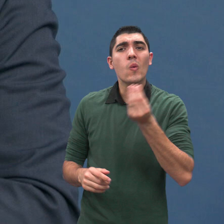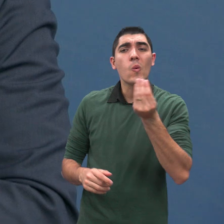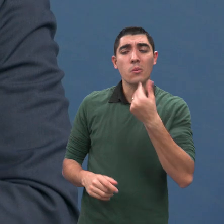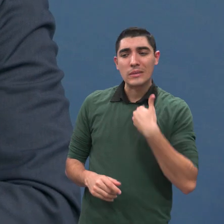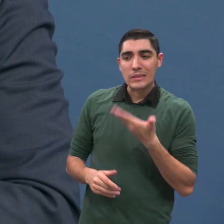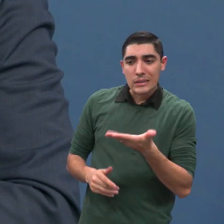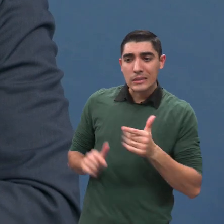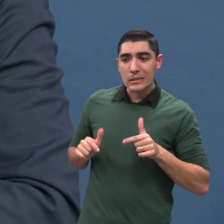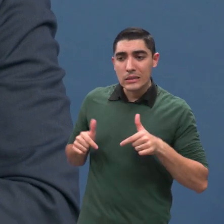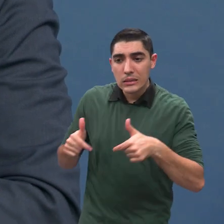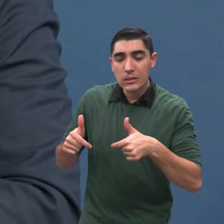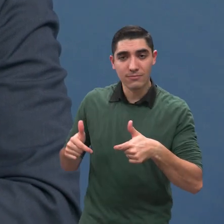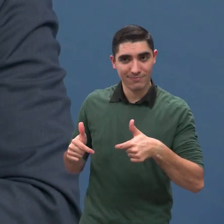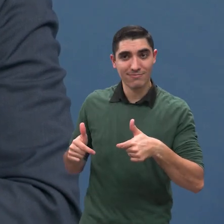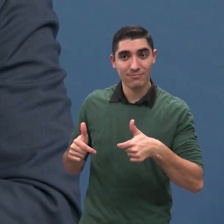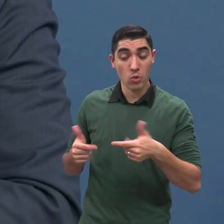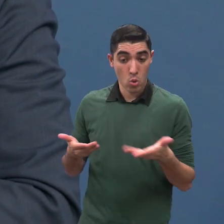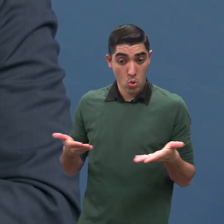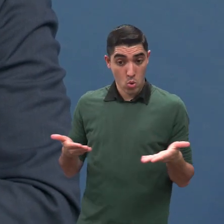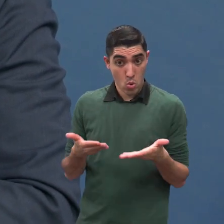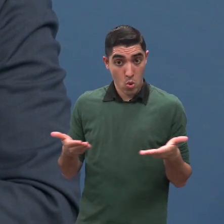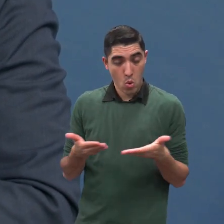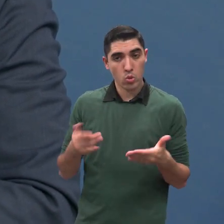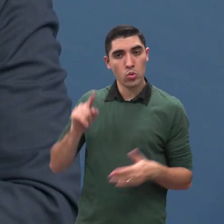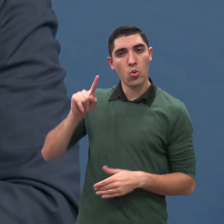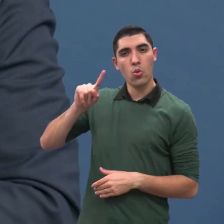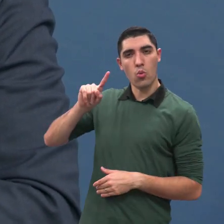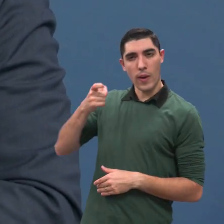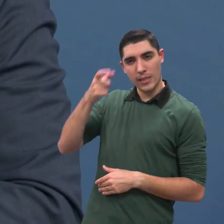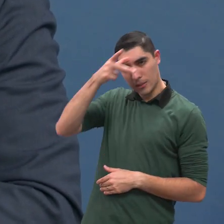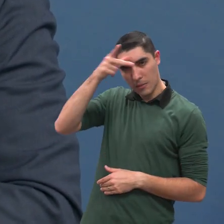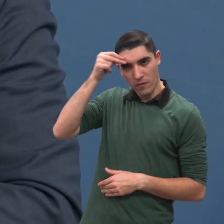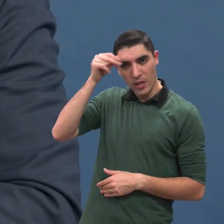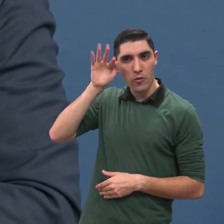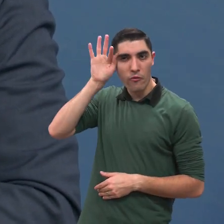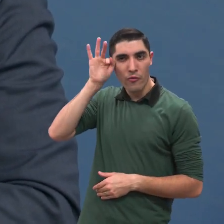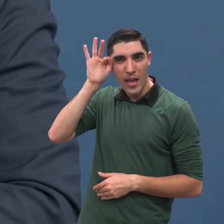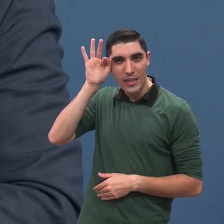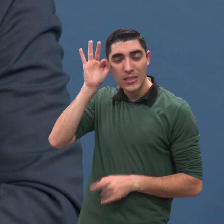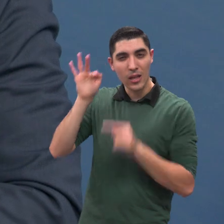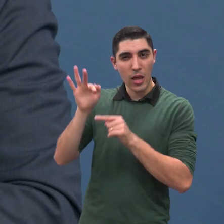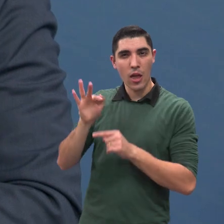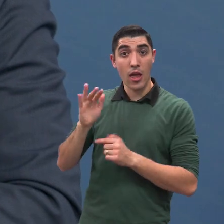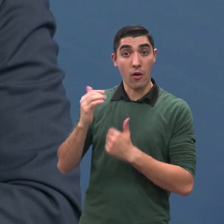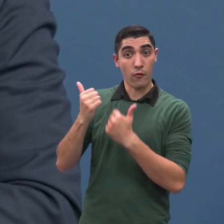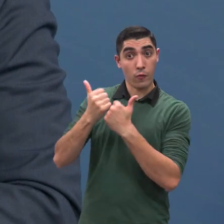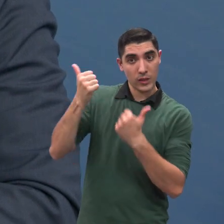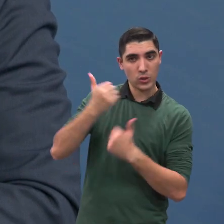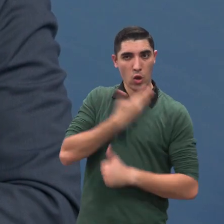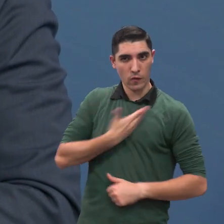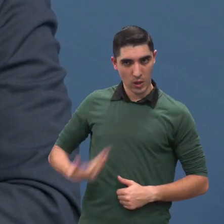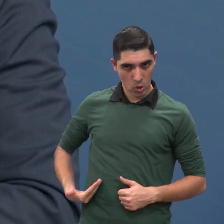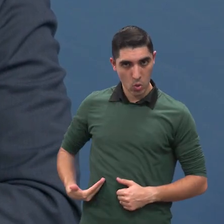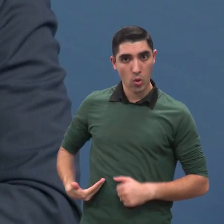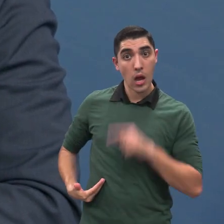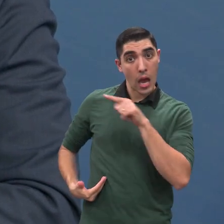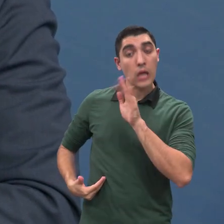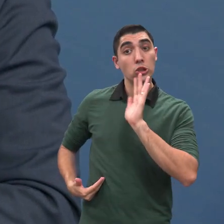essa situação, né? Atualmente o nosso ex-prefeito aqui, o Felício, que é o atual vice-governador,